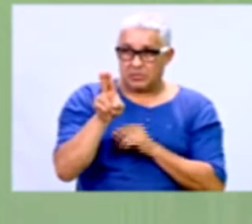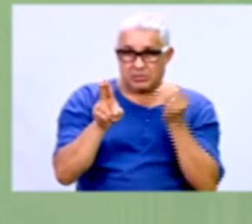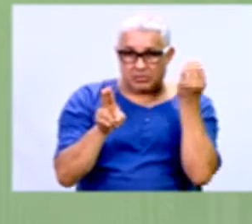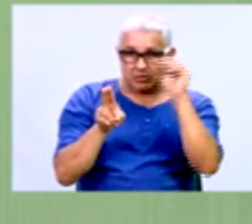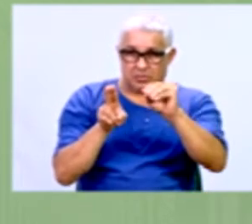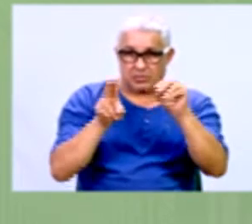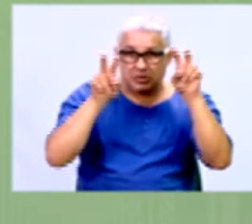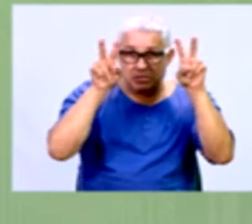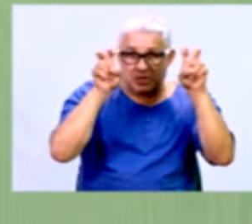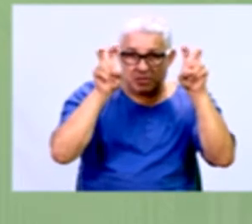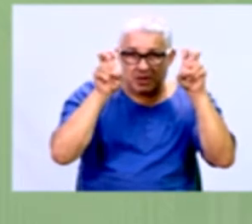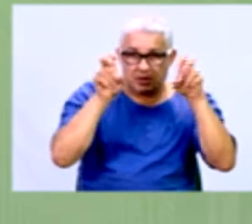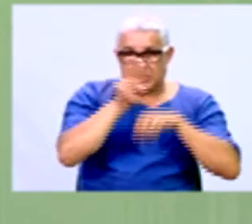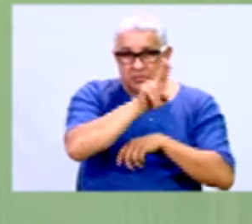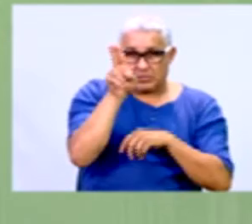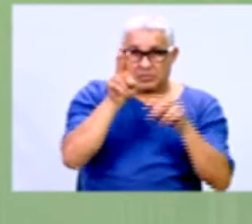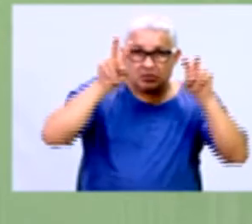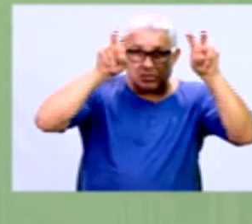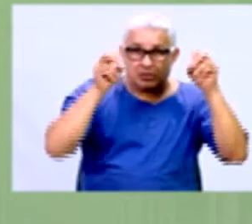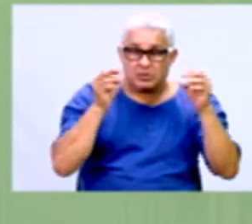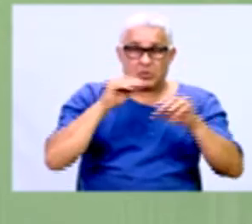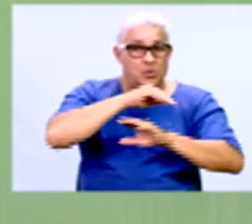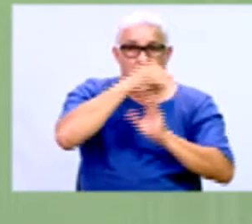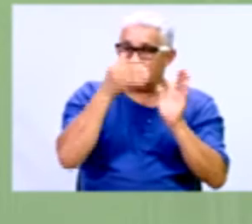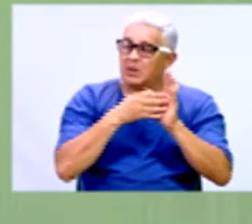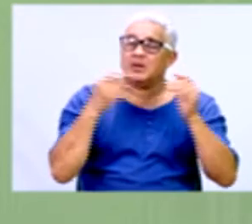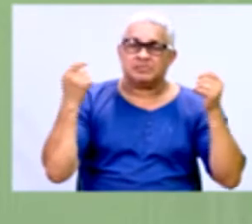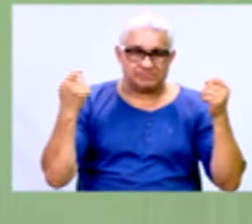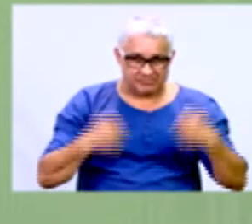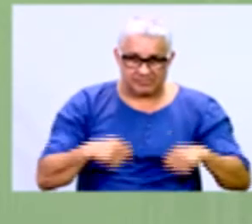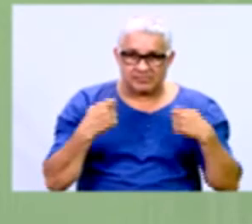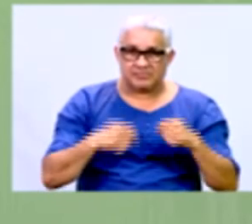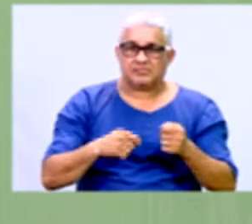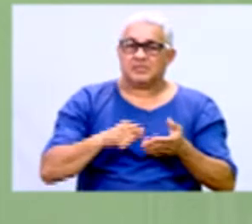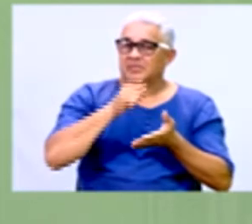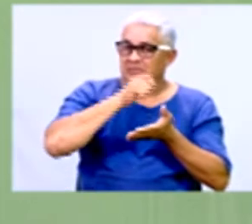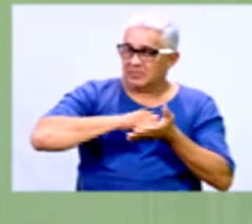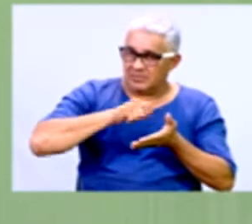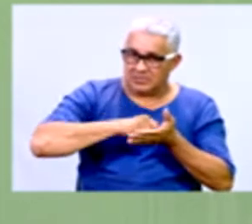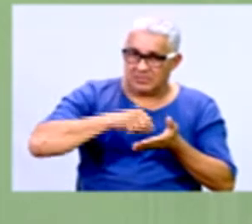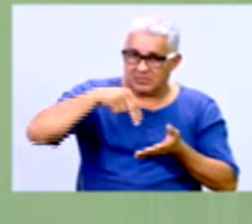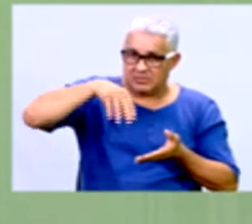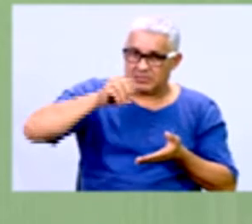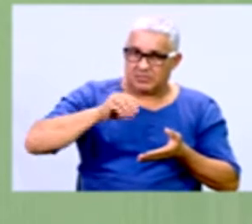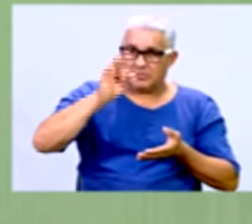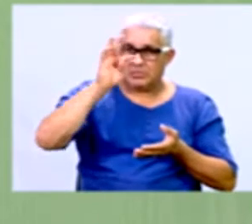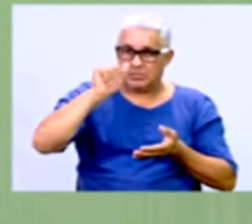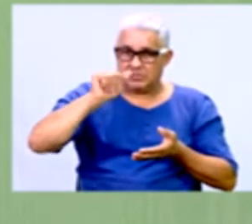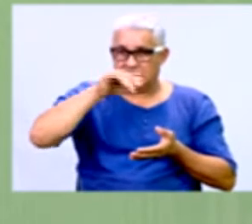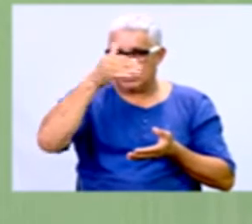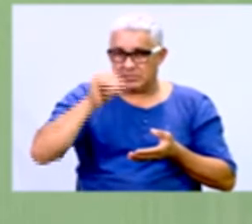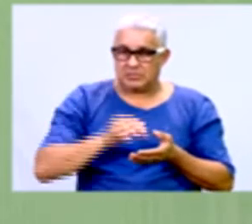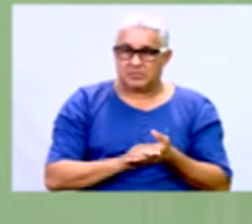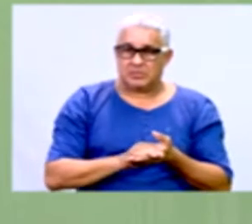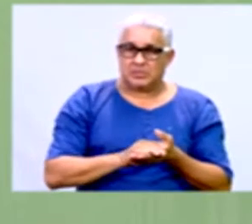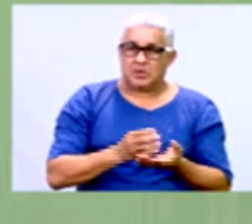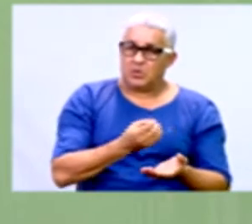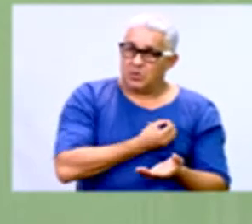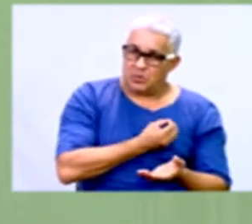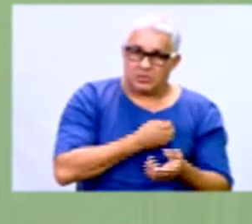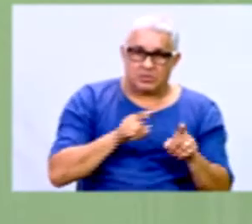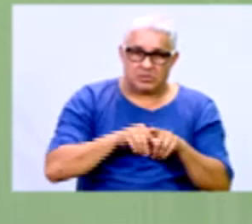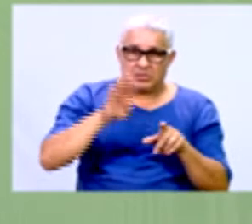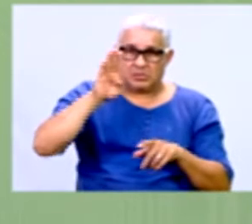entre aspas. Então tudo que for notação que não seja número ou booleano, né, ele precisa estar